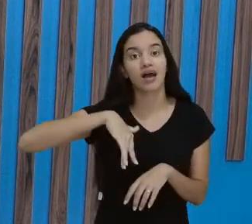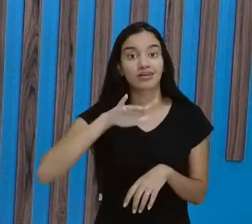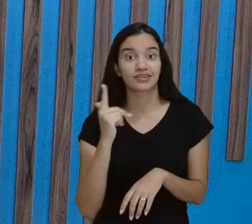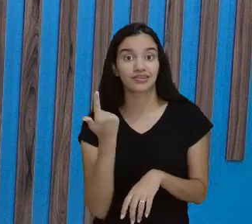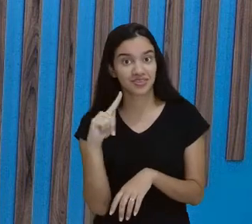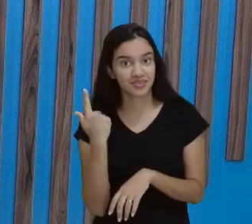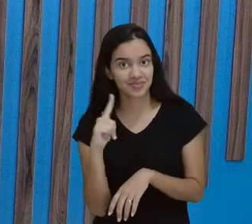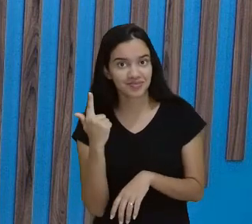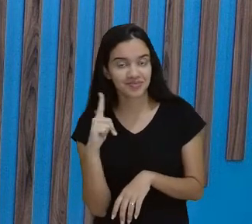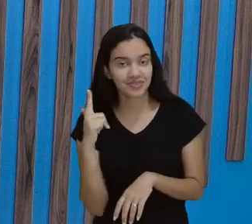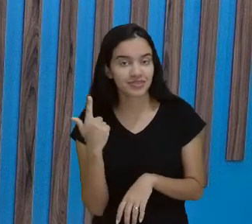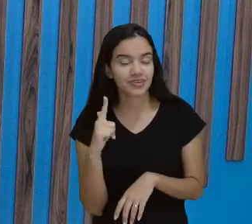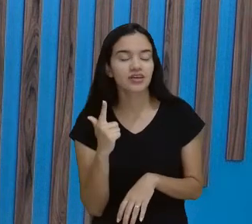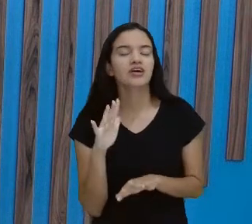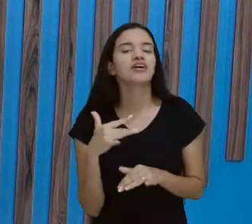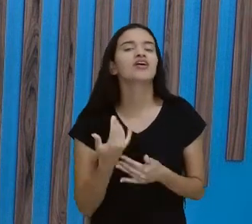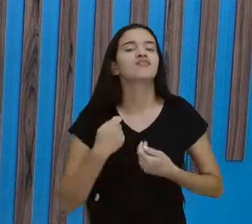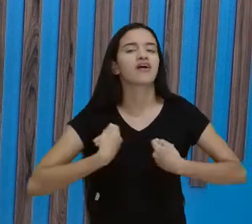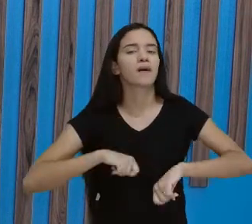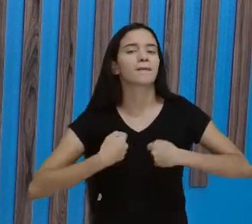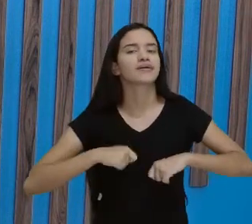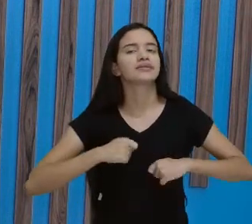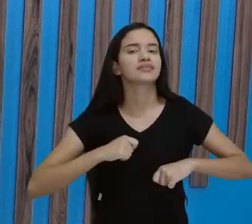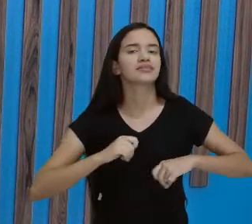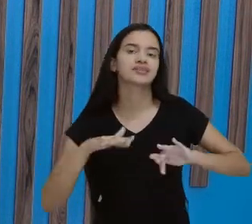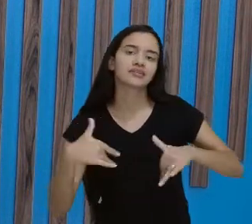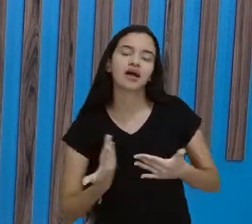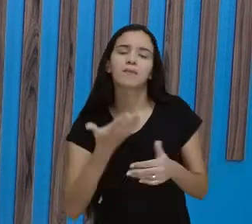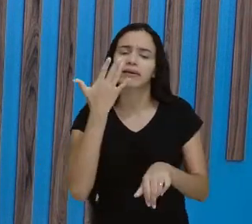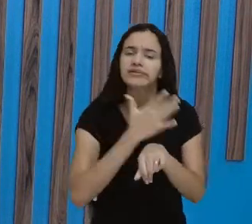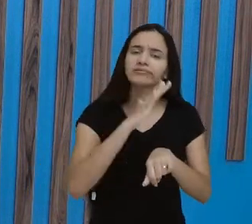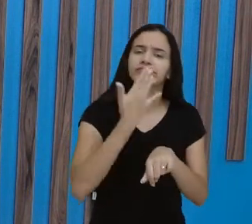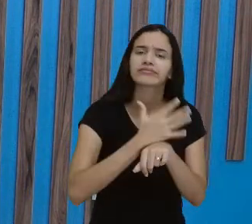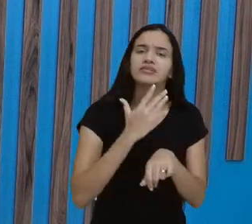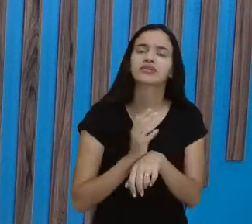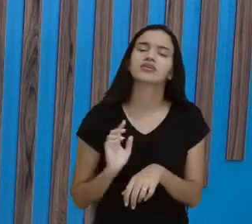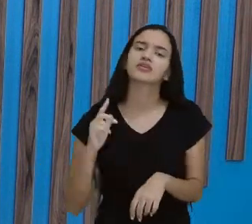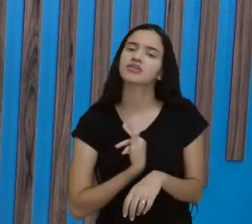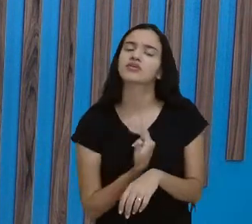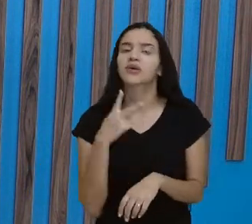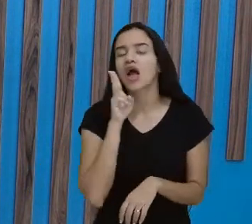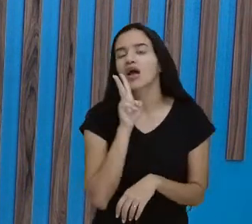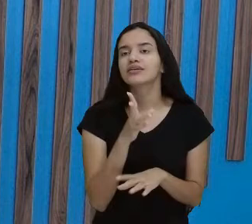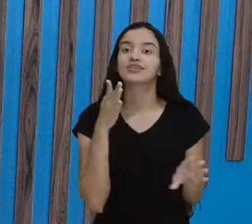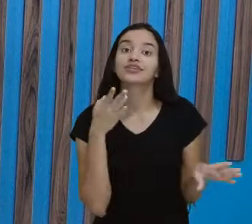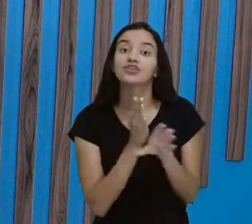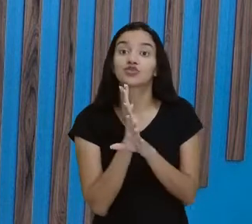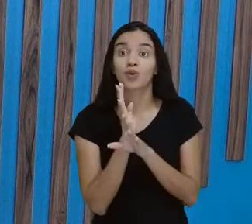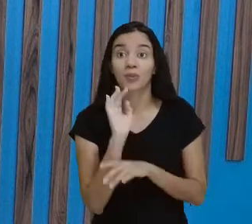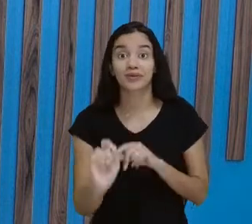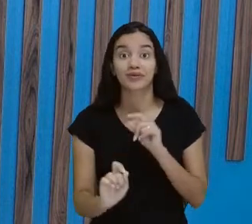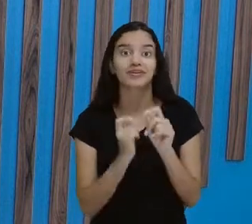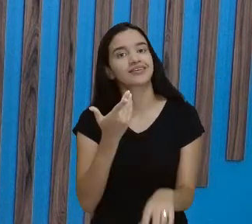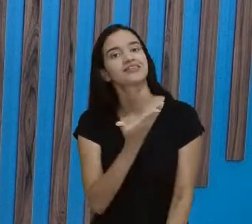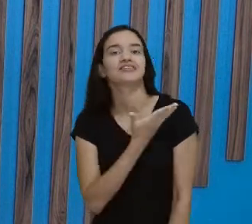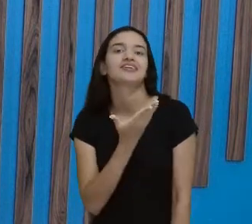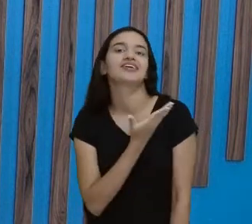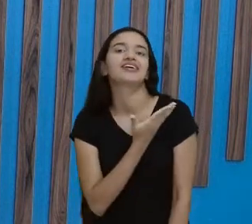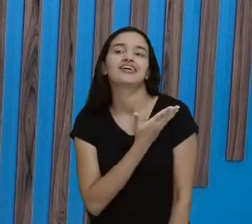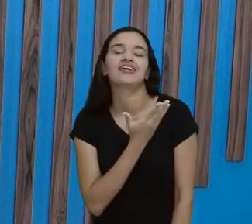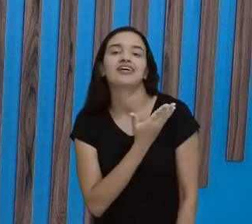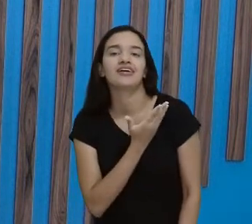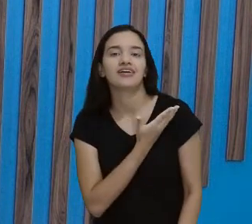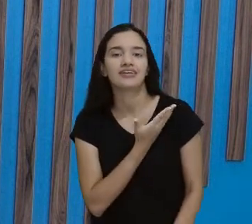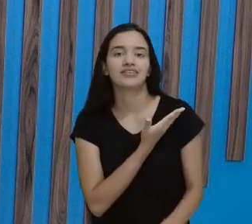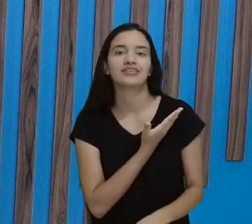geográfico. Você vai precisar de um espaço para poder ensaiar. A gente viu aí, professora Keis, nós descobrimos que uma amiga nossa faz balé.